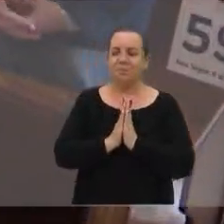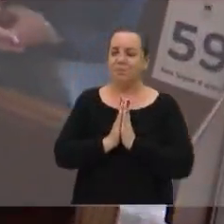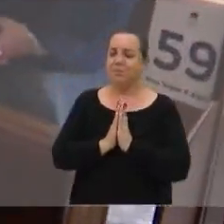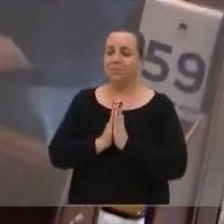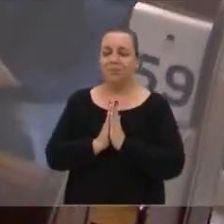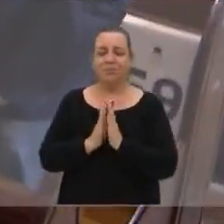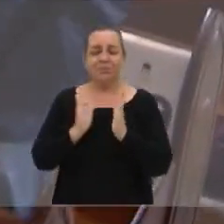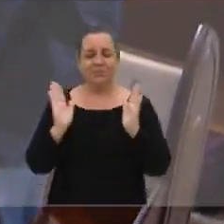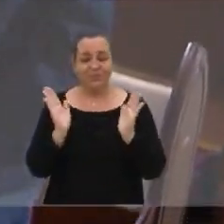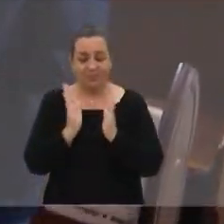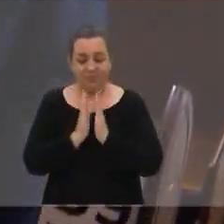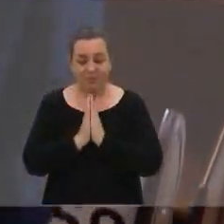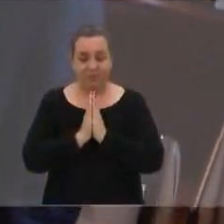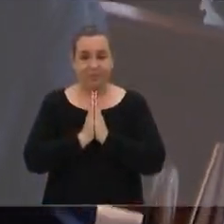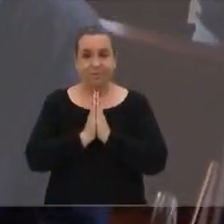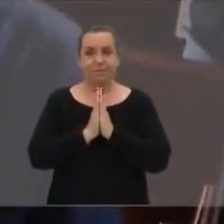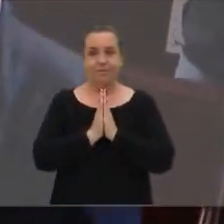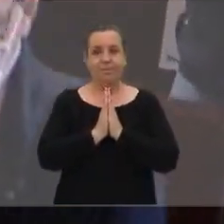Amém.